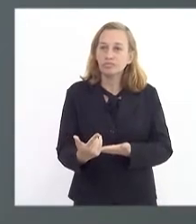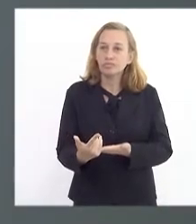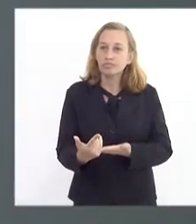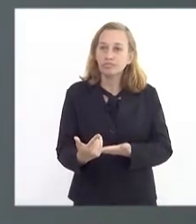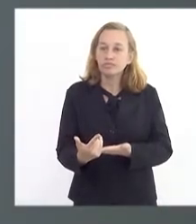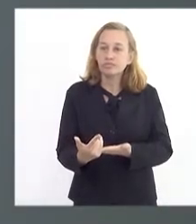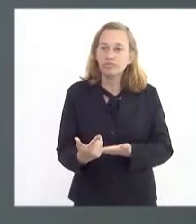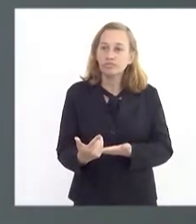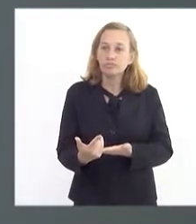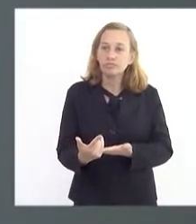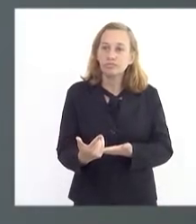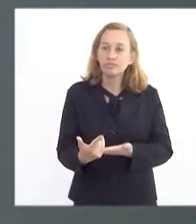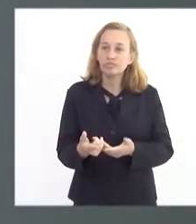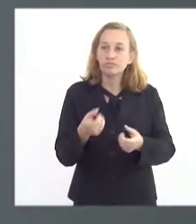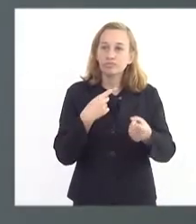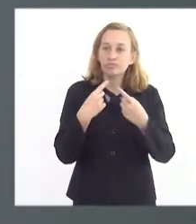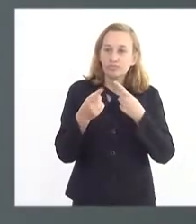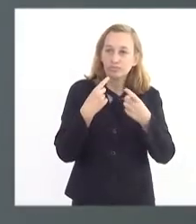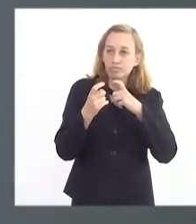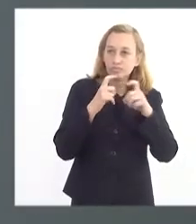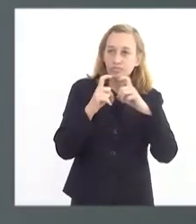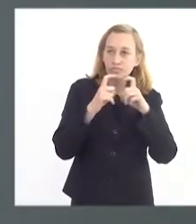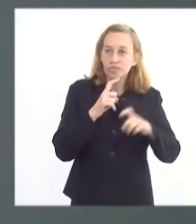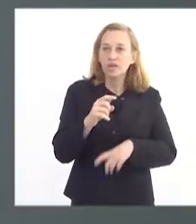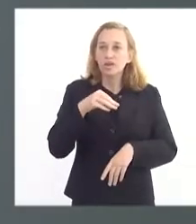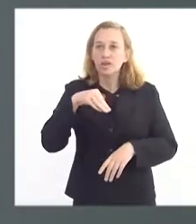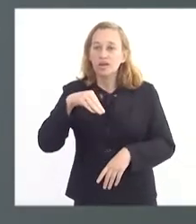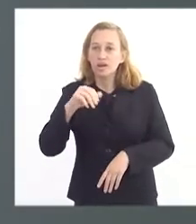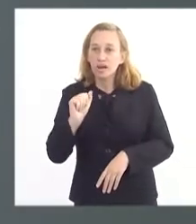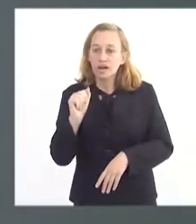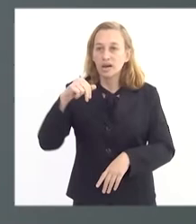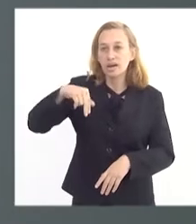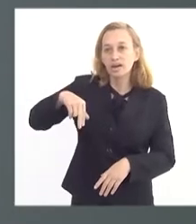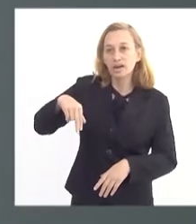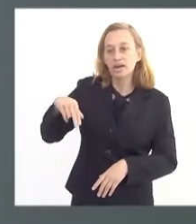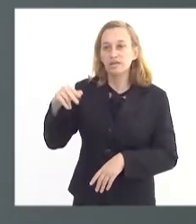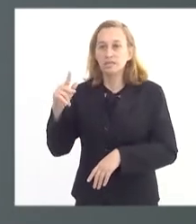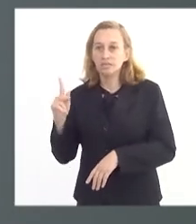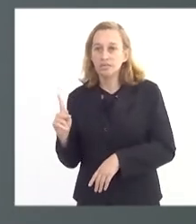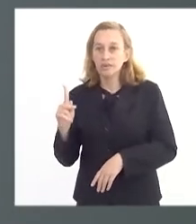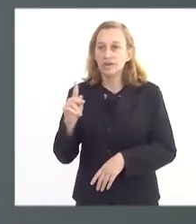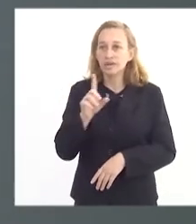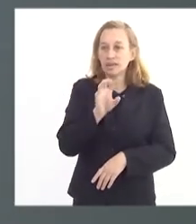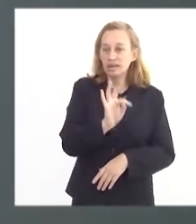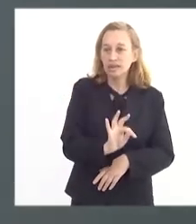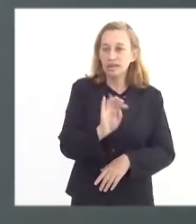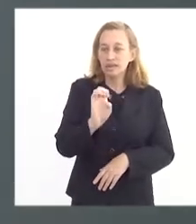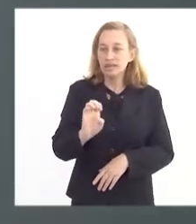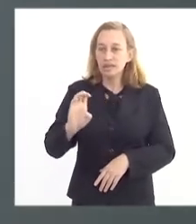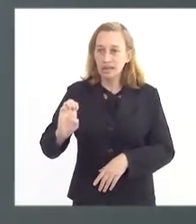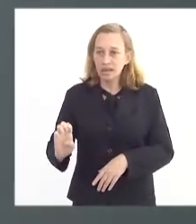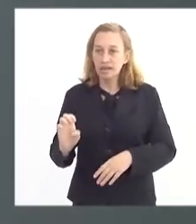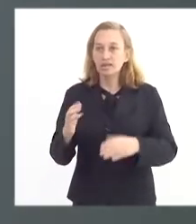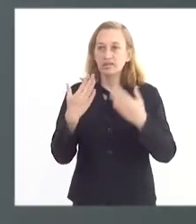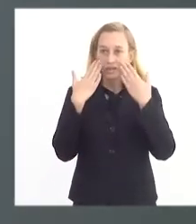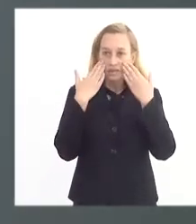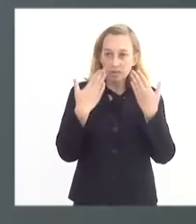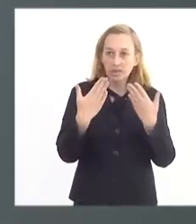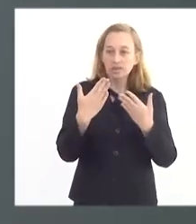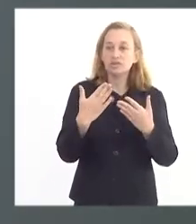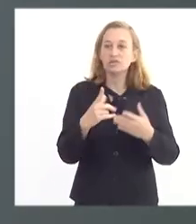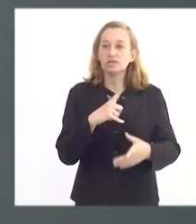está sendo bastante questionado, né, por MP, por TCE, pelo comitê. Então, a gente está fazendo as apresentações, a gente